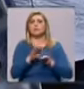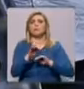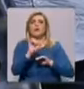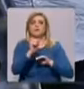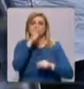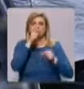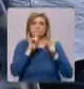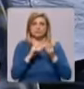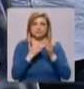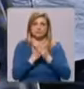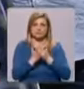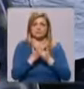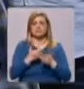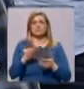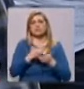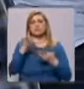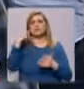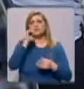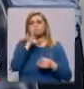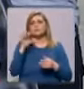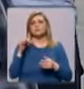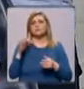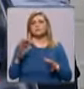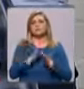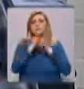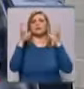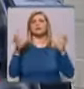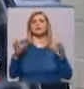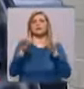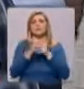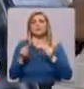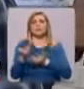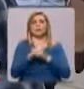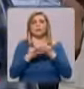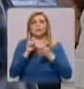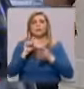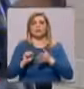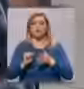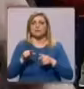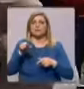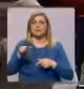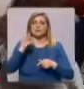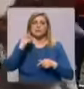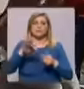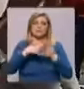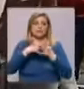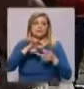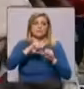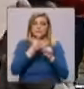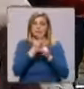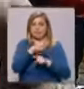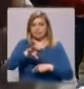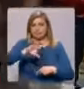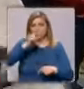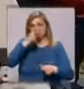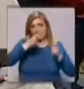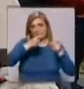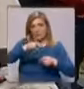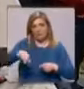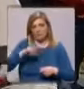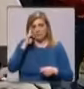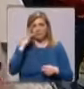grandes grupos económicos que o Dr. Jardim criou durante estes anos. Mas os grupos económicos parasitam o povo madeirense. O objetivo maior é